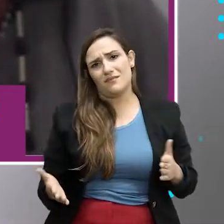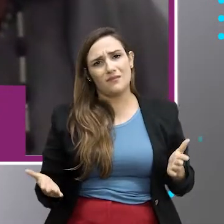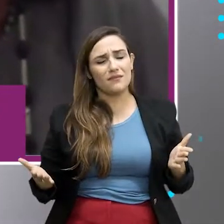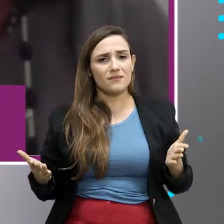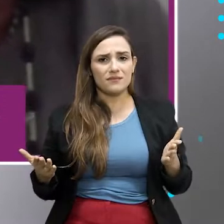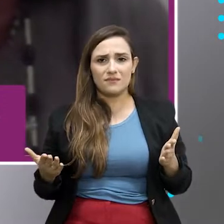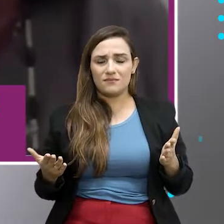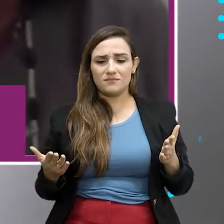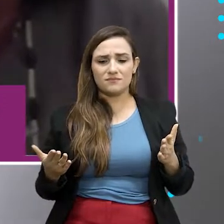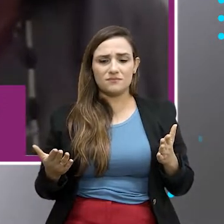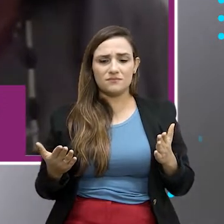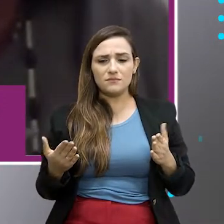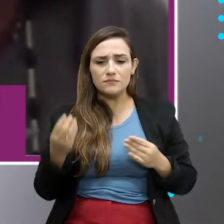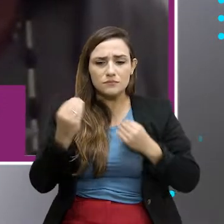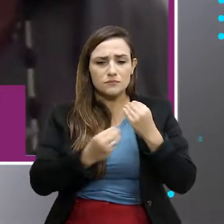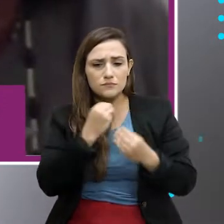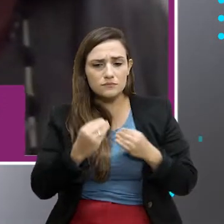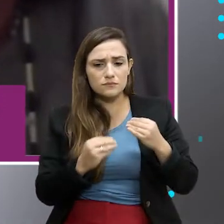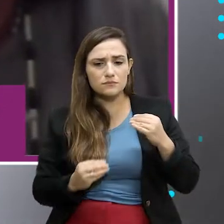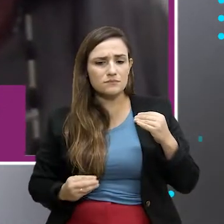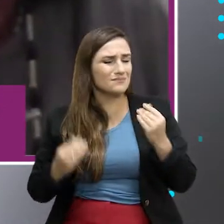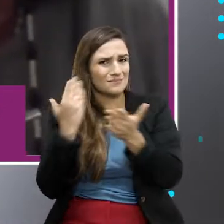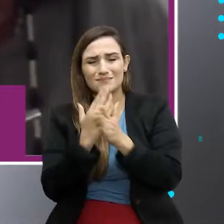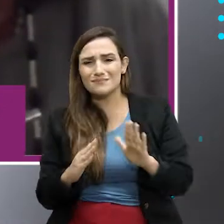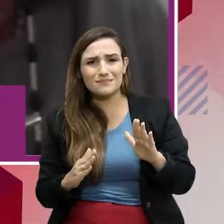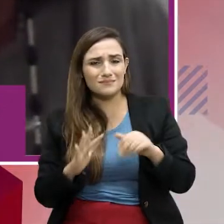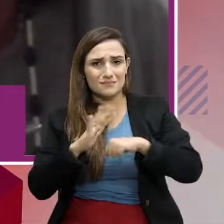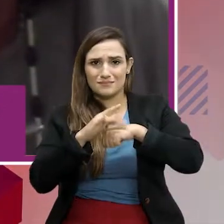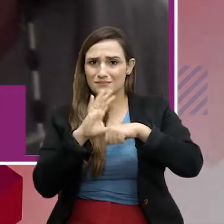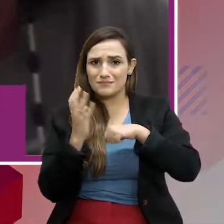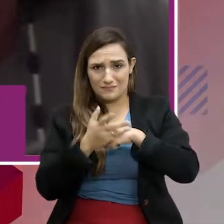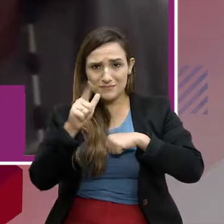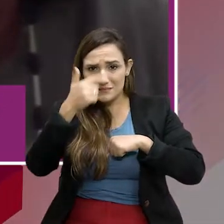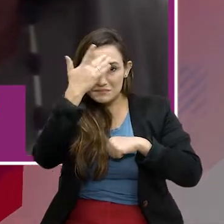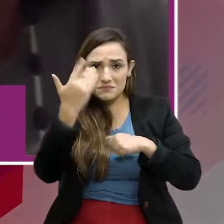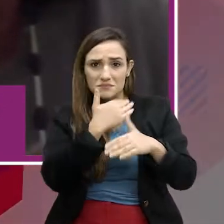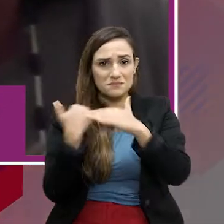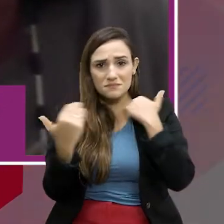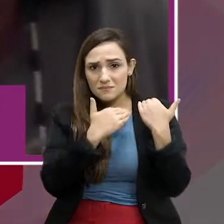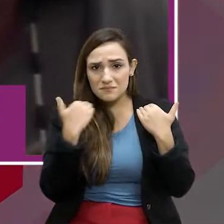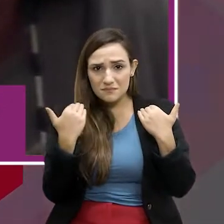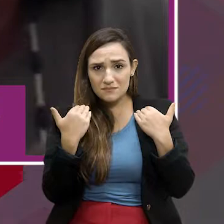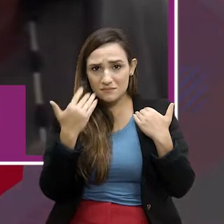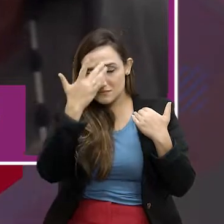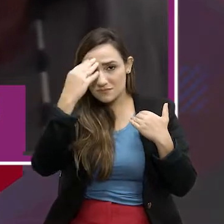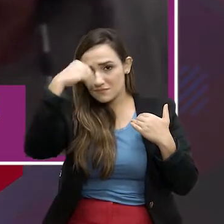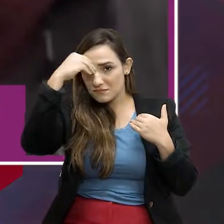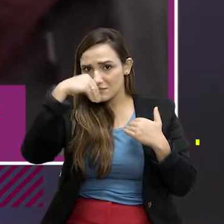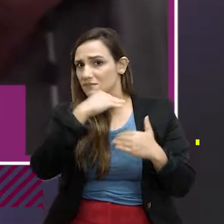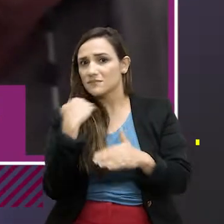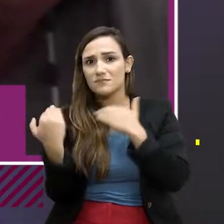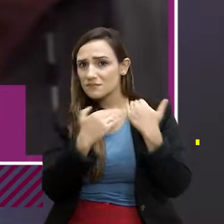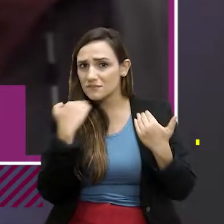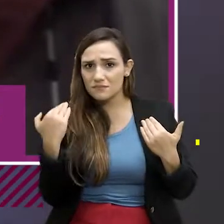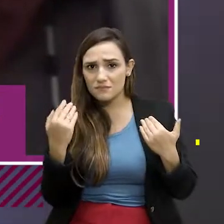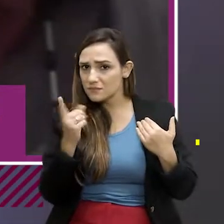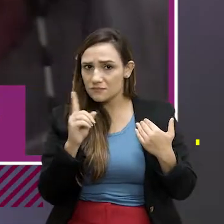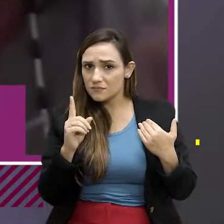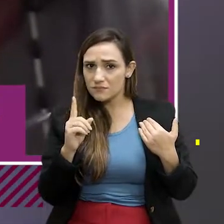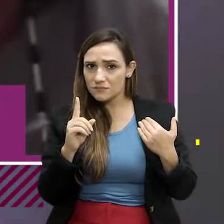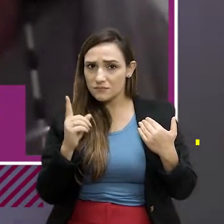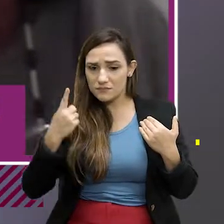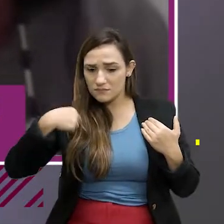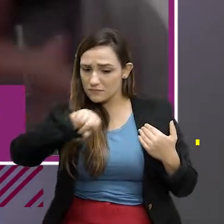pandemia. Não dá mais para viver desse jeito. E acabar com a pandemia não é com as pessoas morrendo, né,